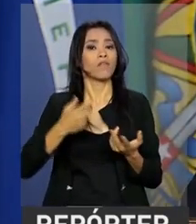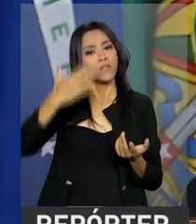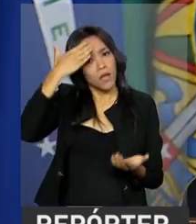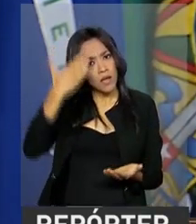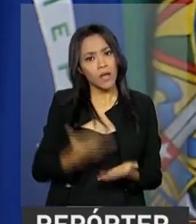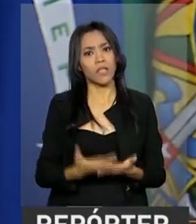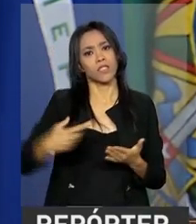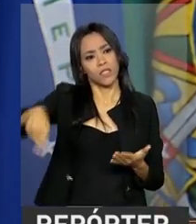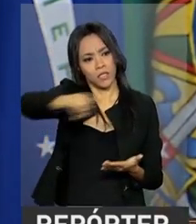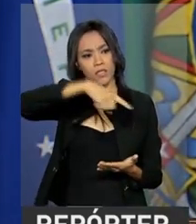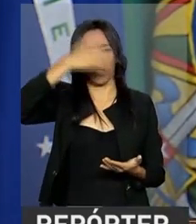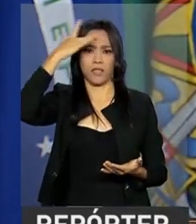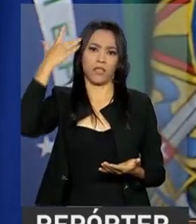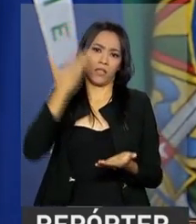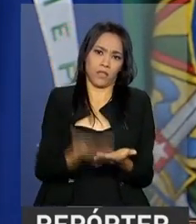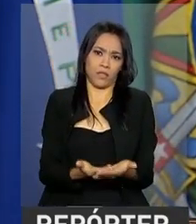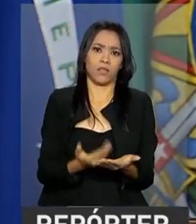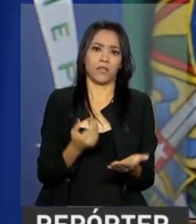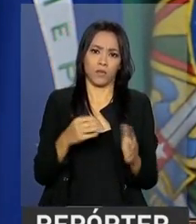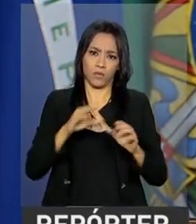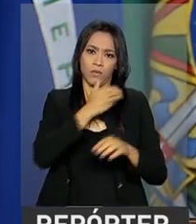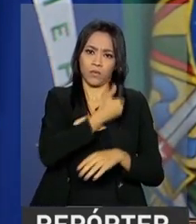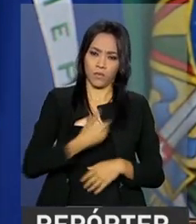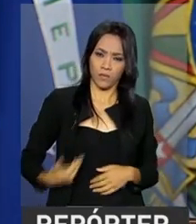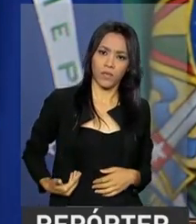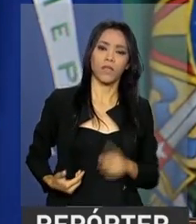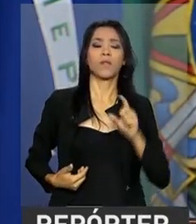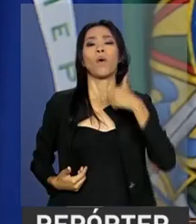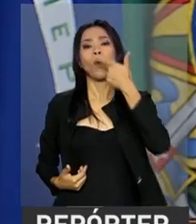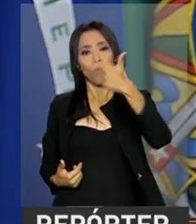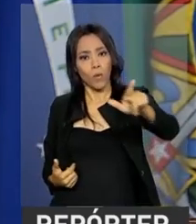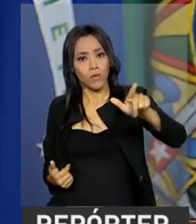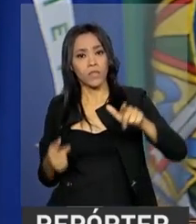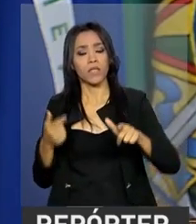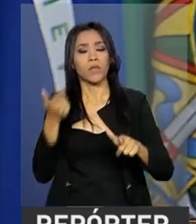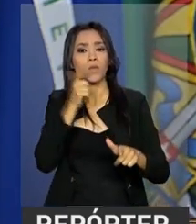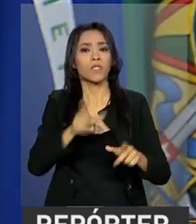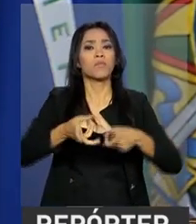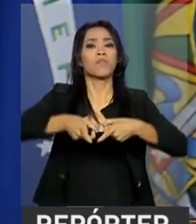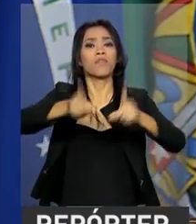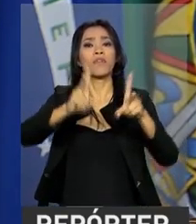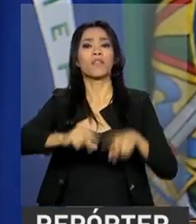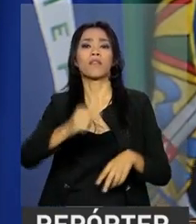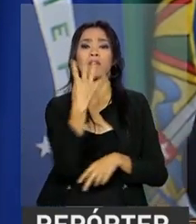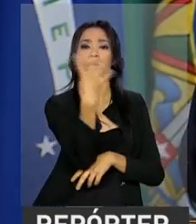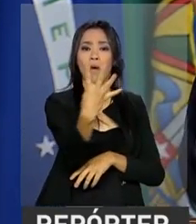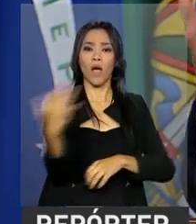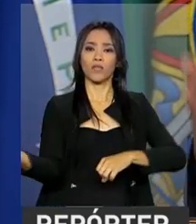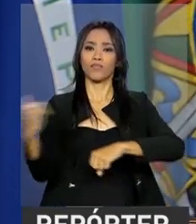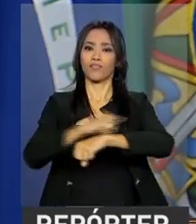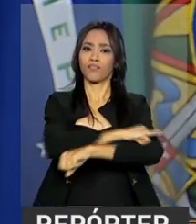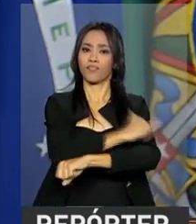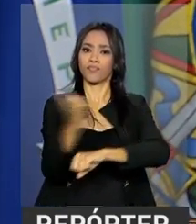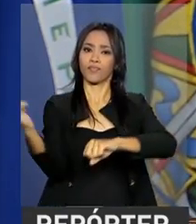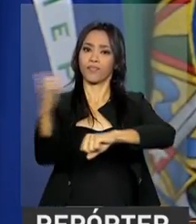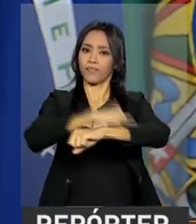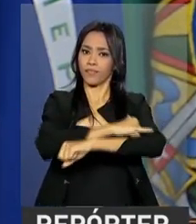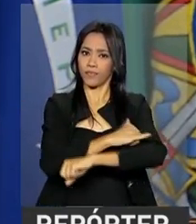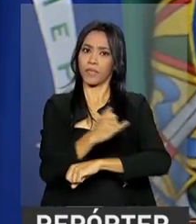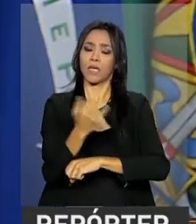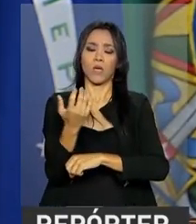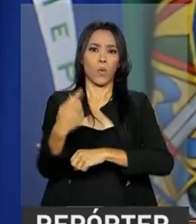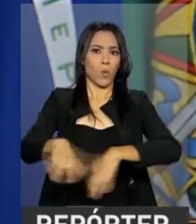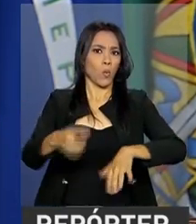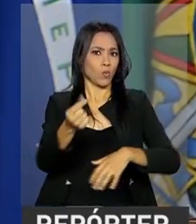dias ah levar Avante a concessão de quatro aeroportos com ágil extraordinário